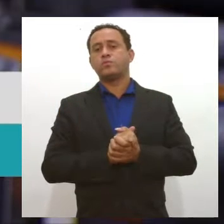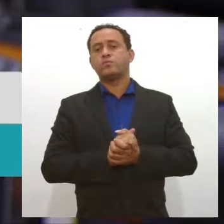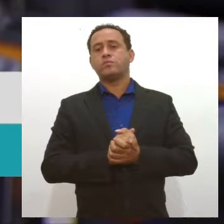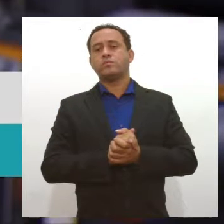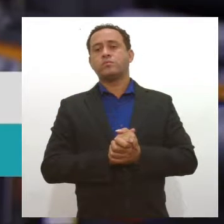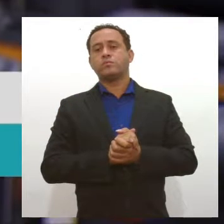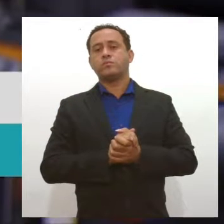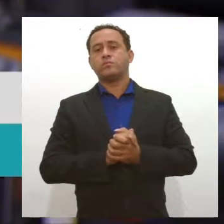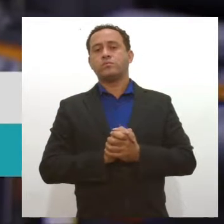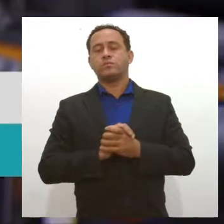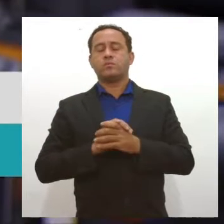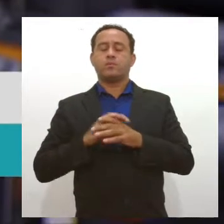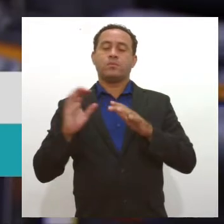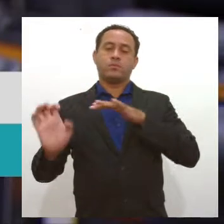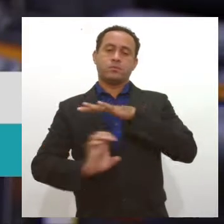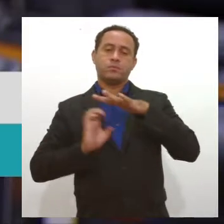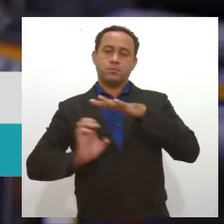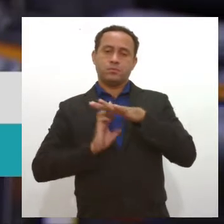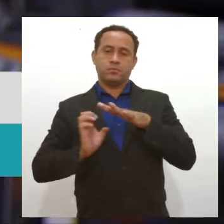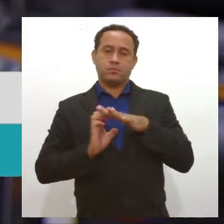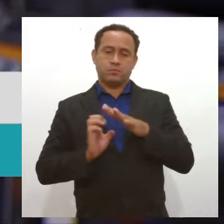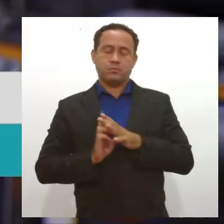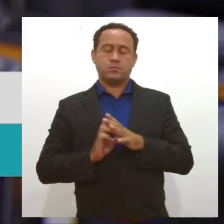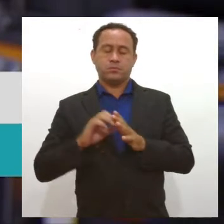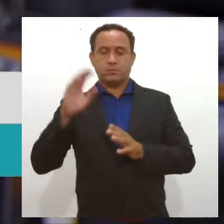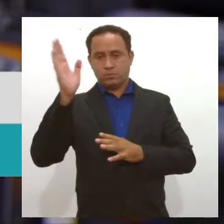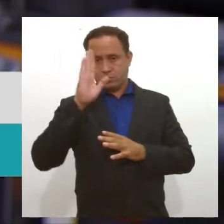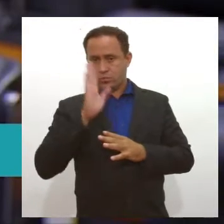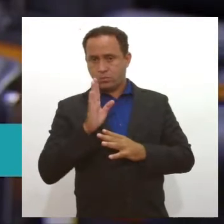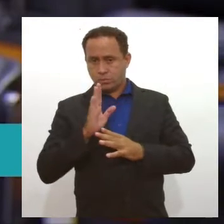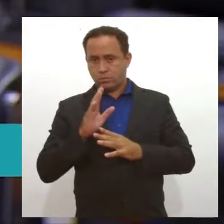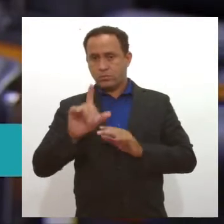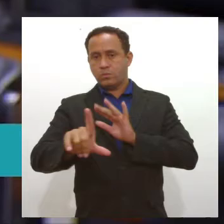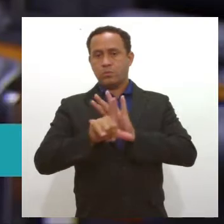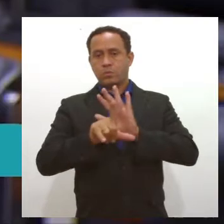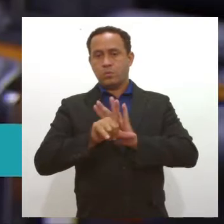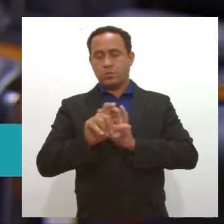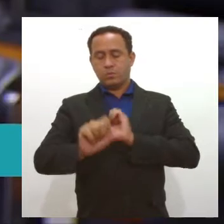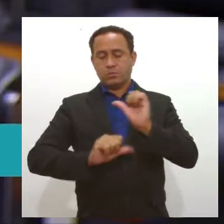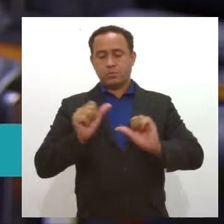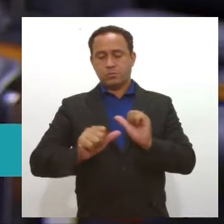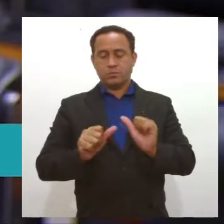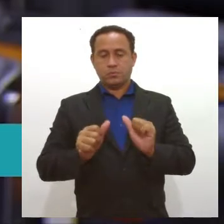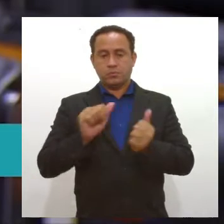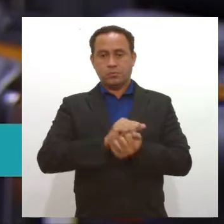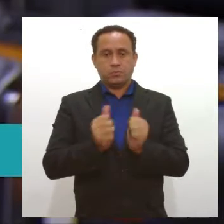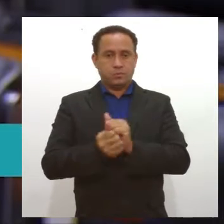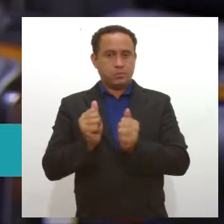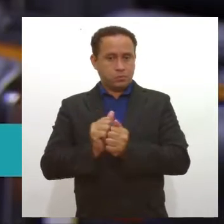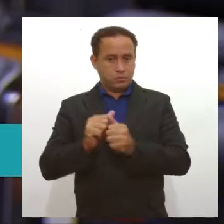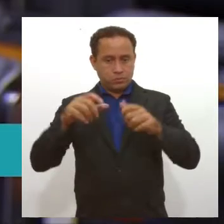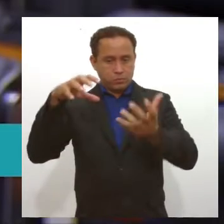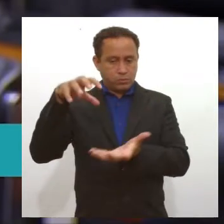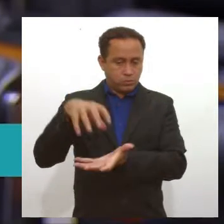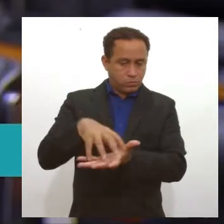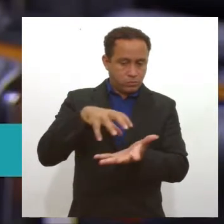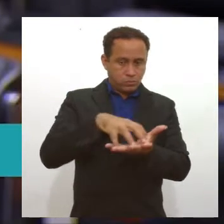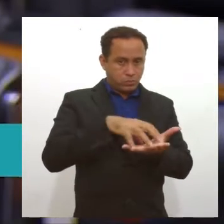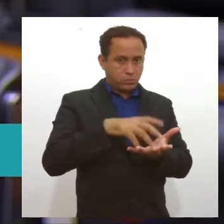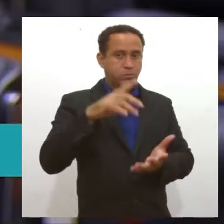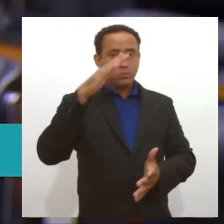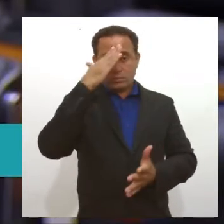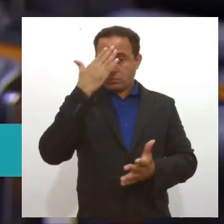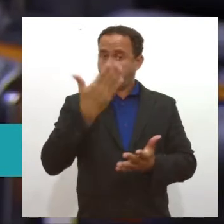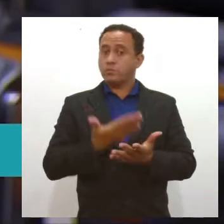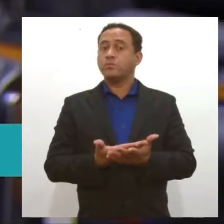as startups no Brasil. É uma lei que moderniza a visão sobre este setor e eu tenho